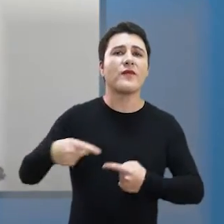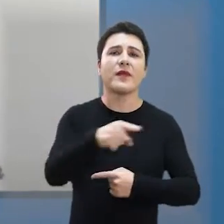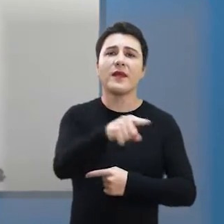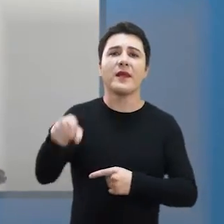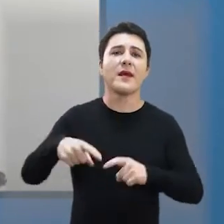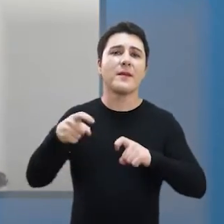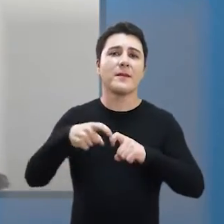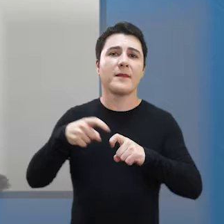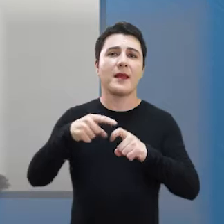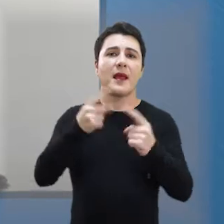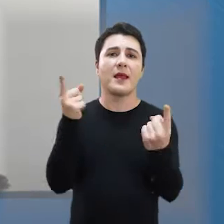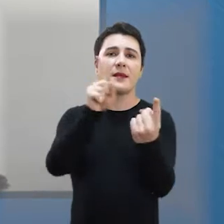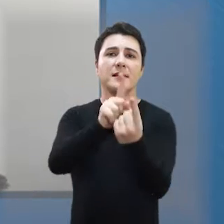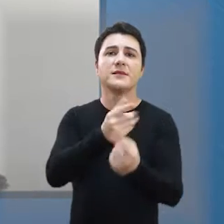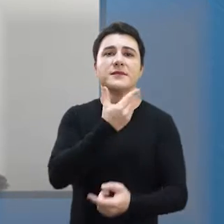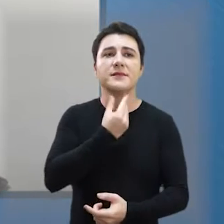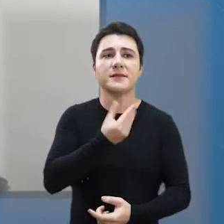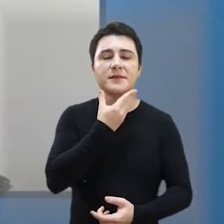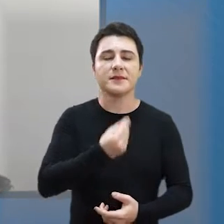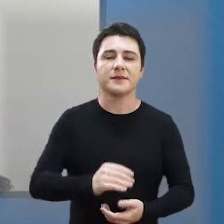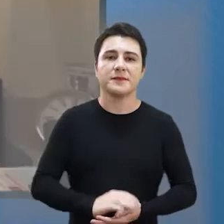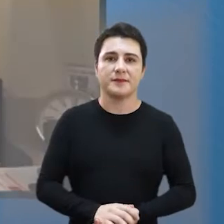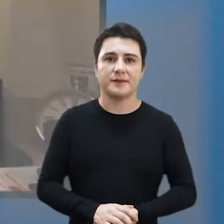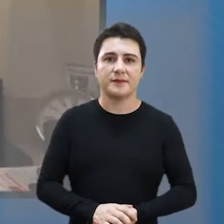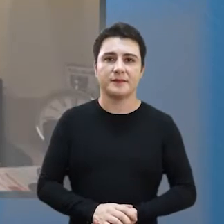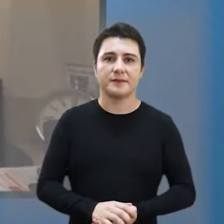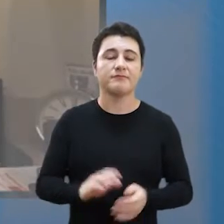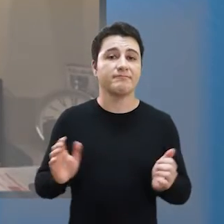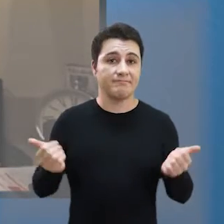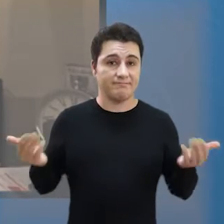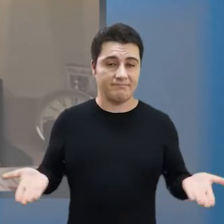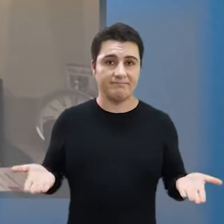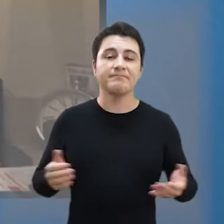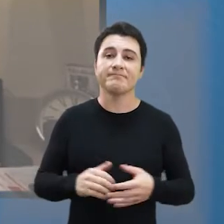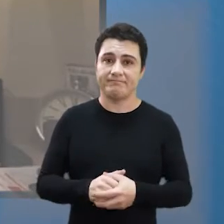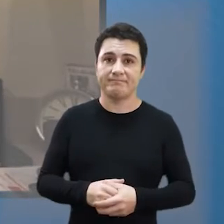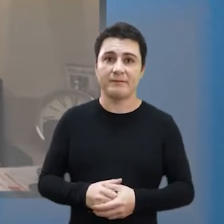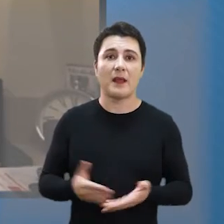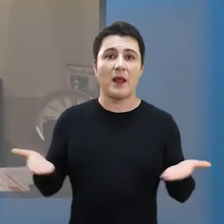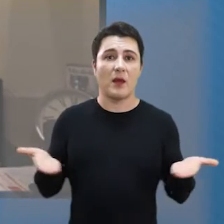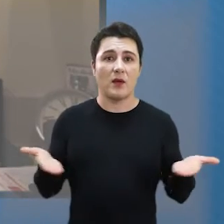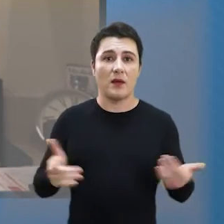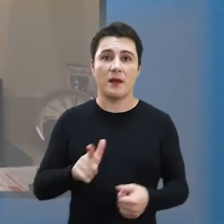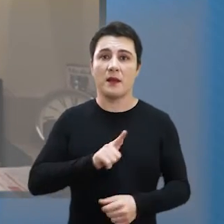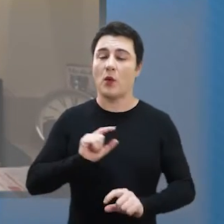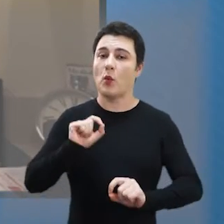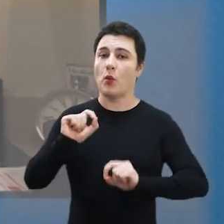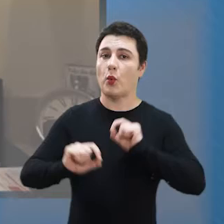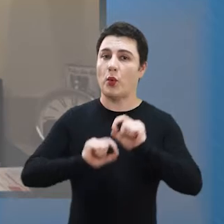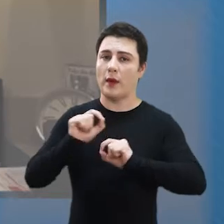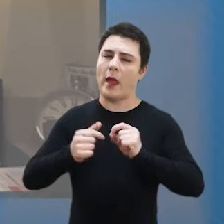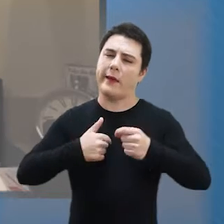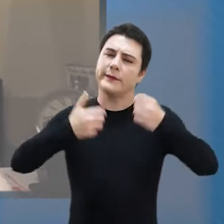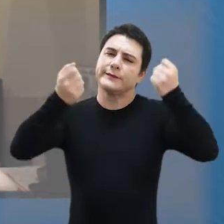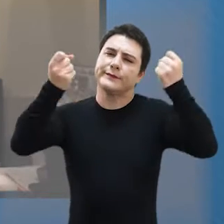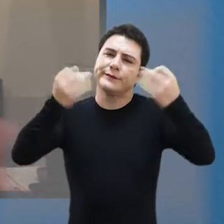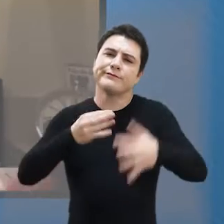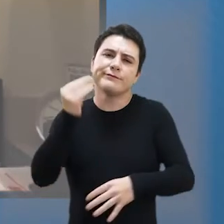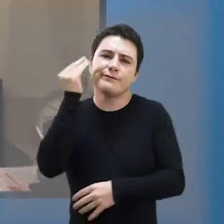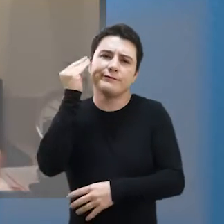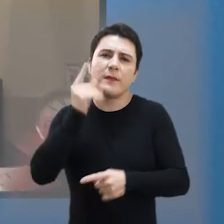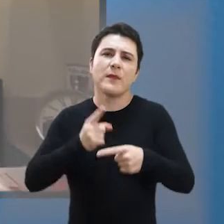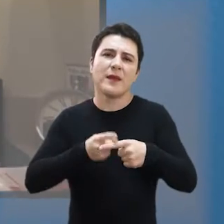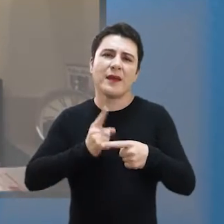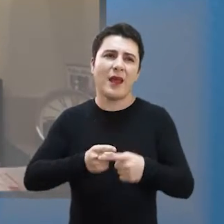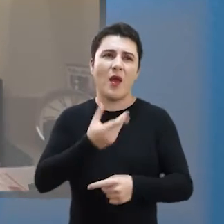do médico que atende o público masculino. Então, Lorena, existe uma coisa, eu acho que é um pouquinho, eu vou tentar explicar,